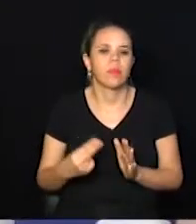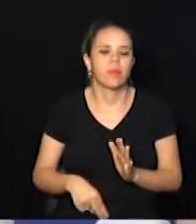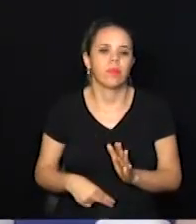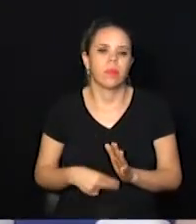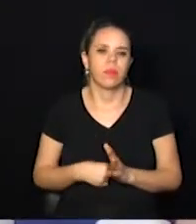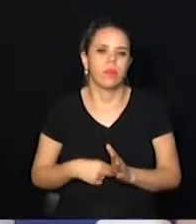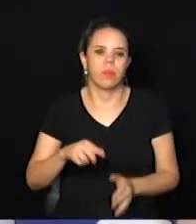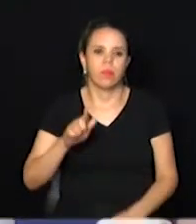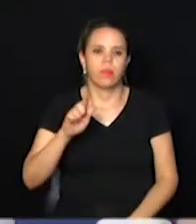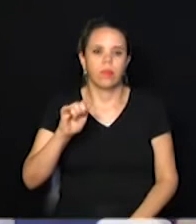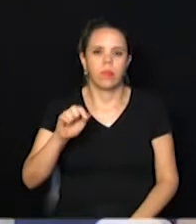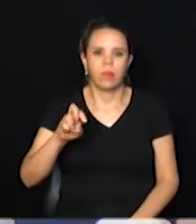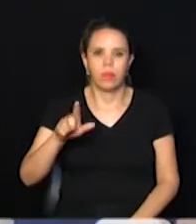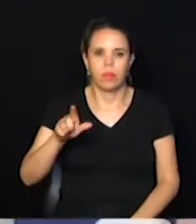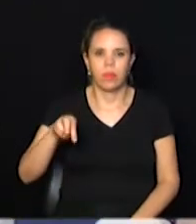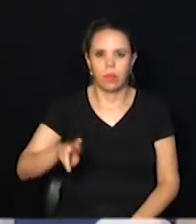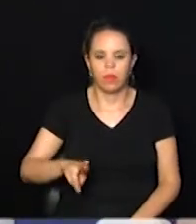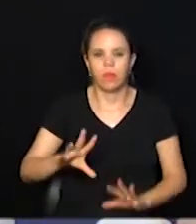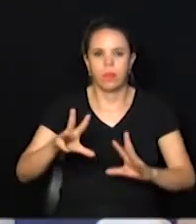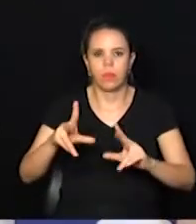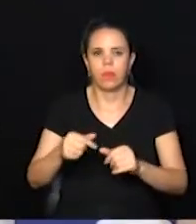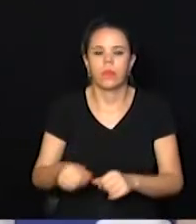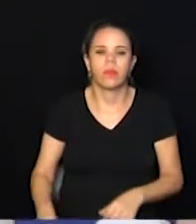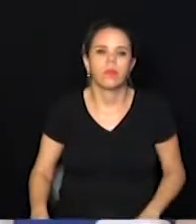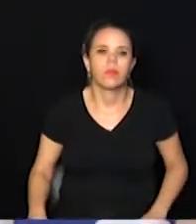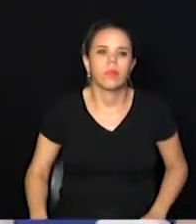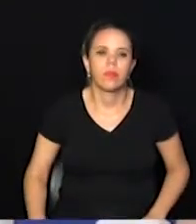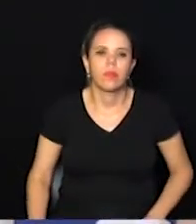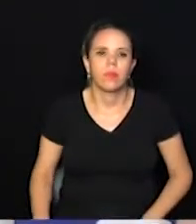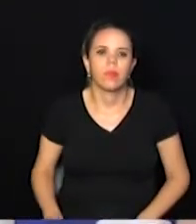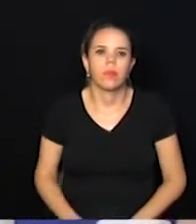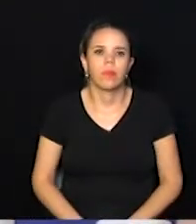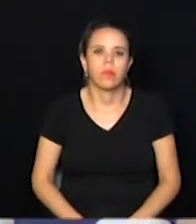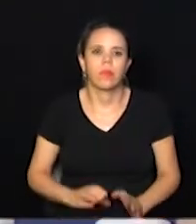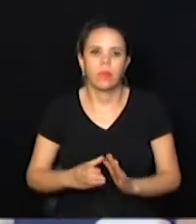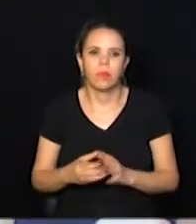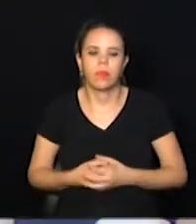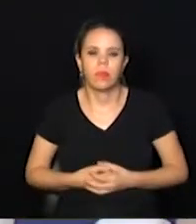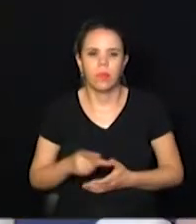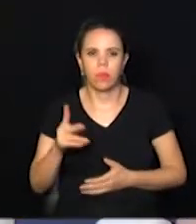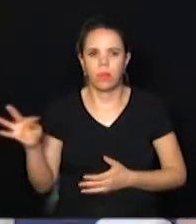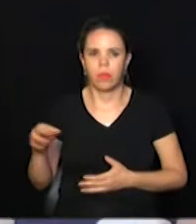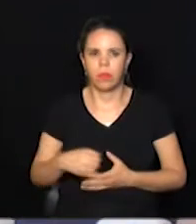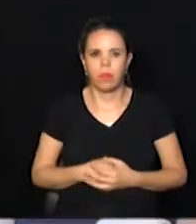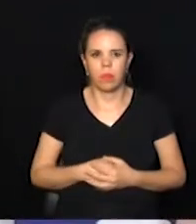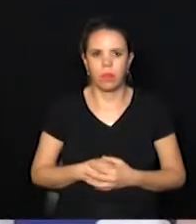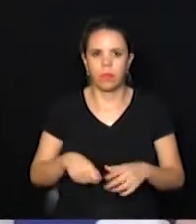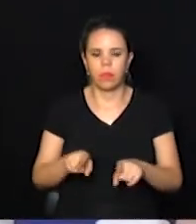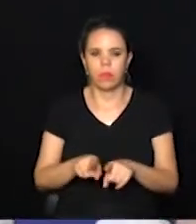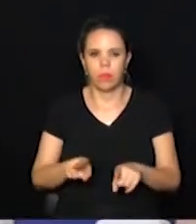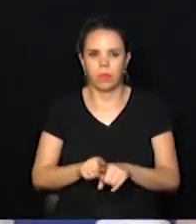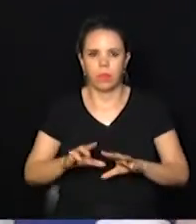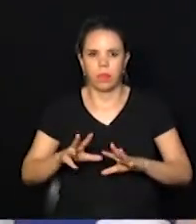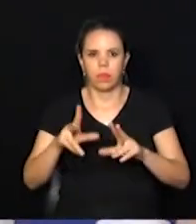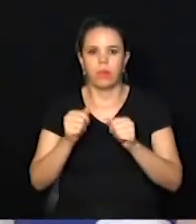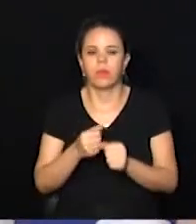do Gilmar Tato, todos os dirigentes partidários do PT e também todos